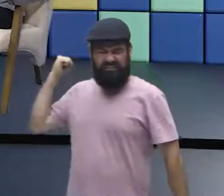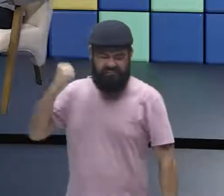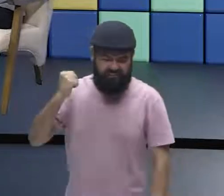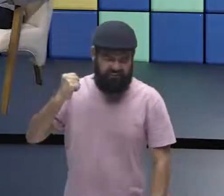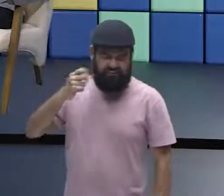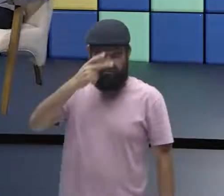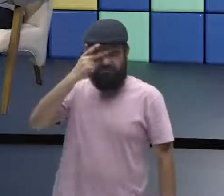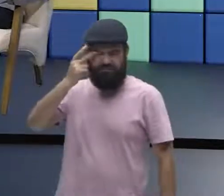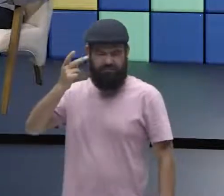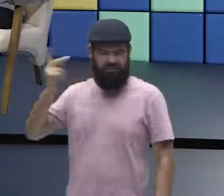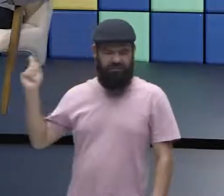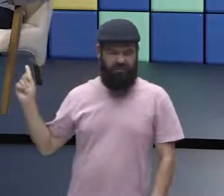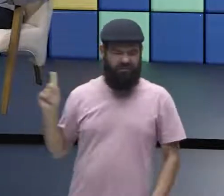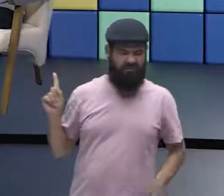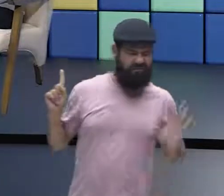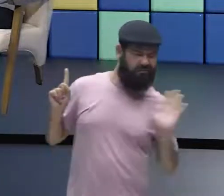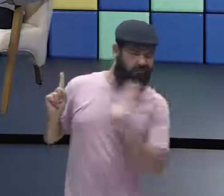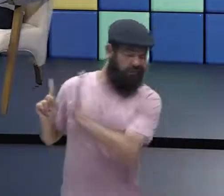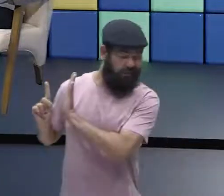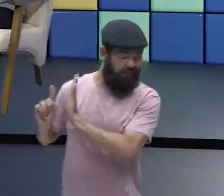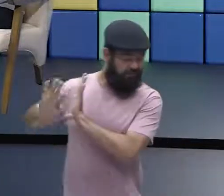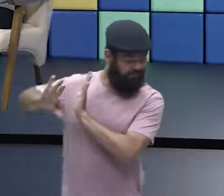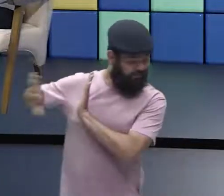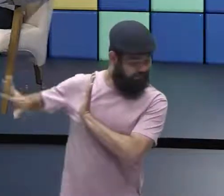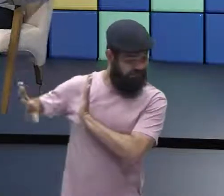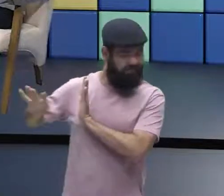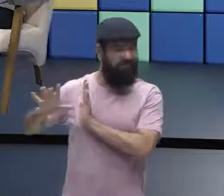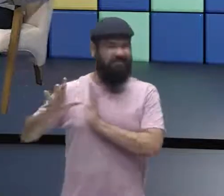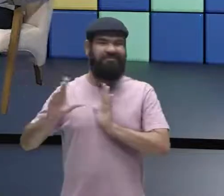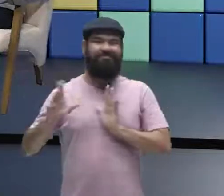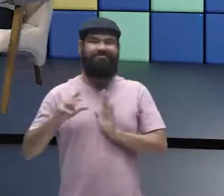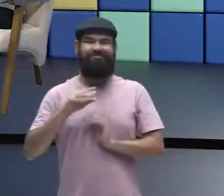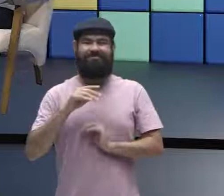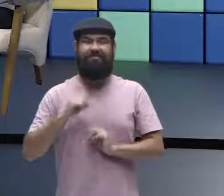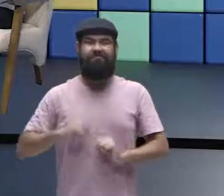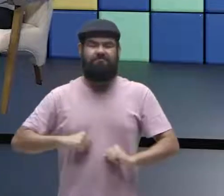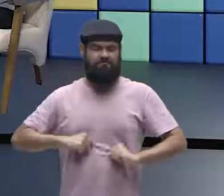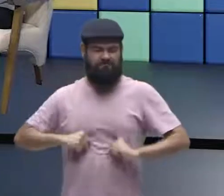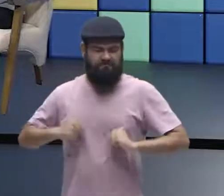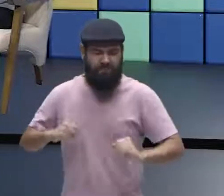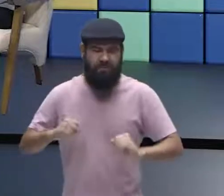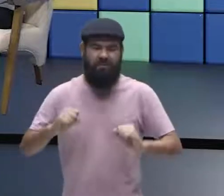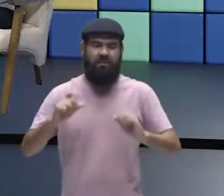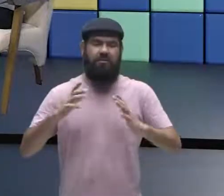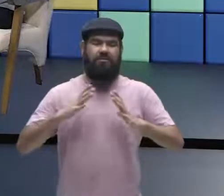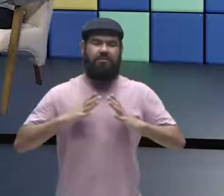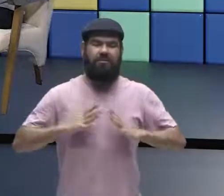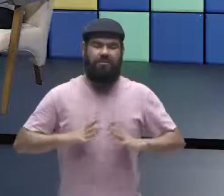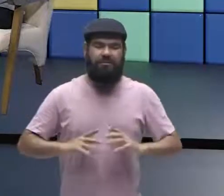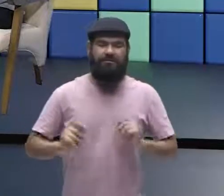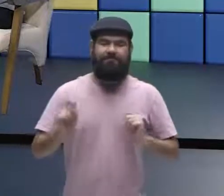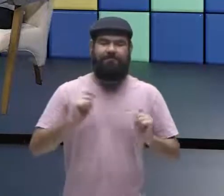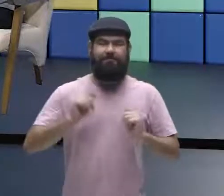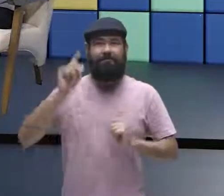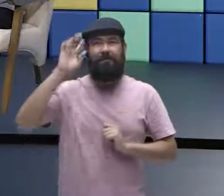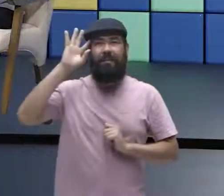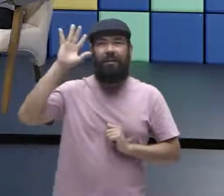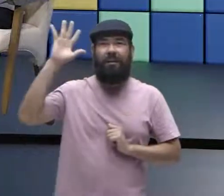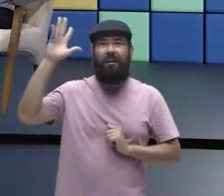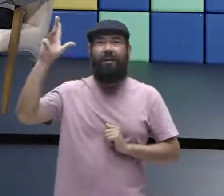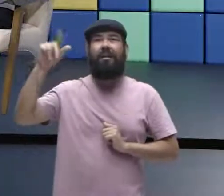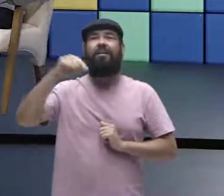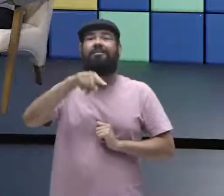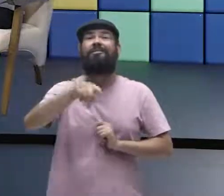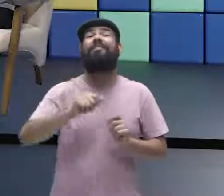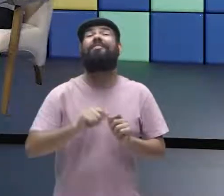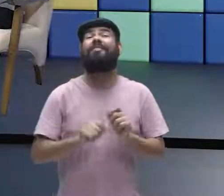perto de você, você não quer conversa. Vem comportamentos impulsivos, Isso. né? Então, assim, tudo isso Aí você vai fazer o